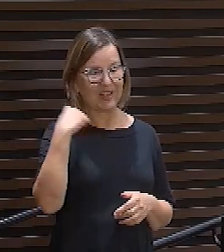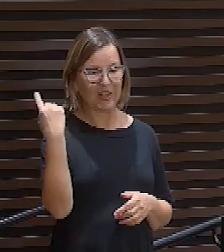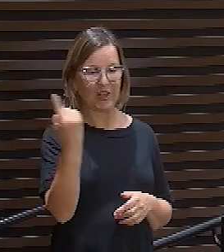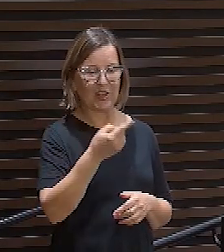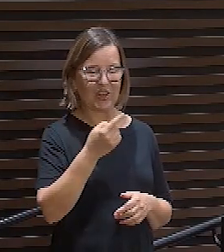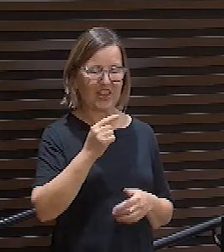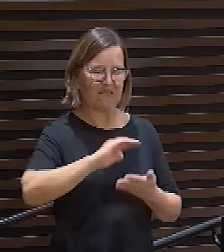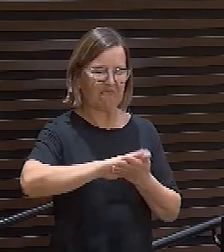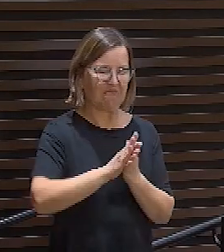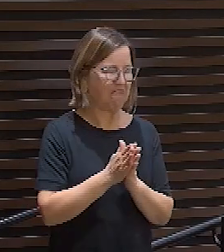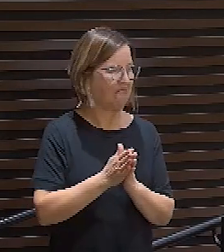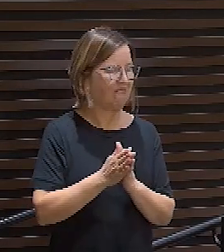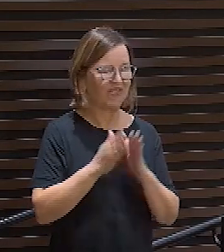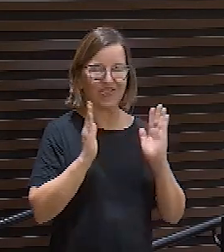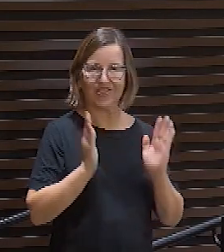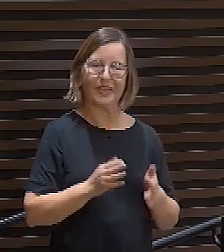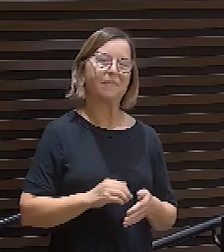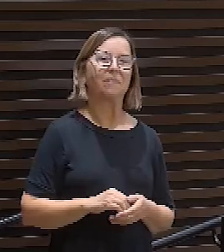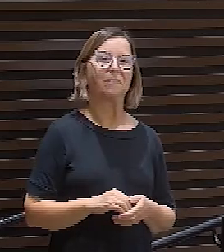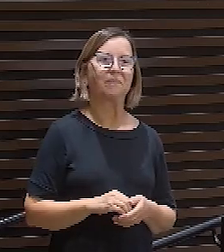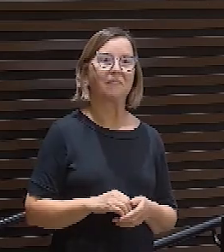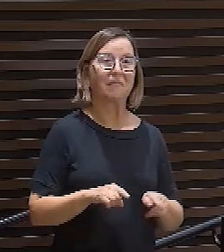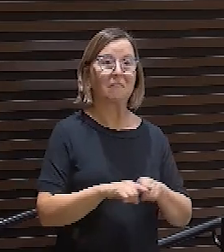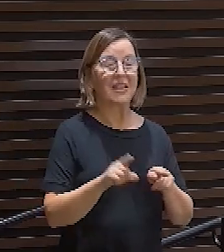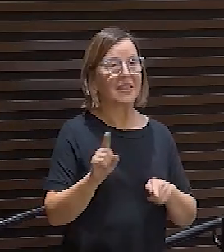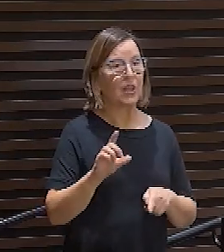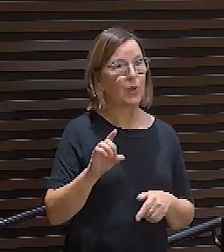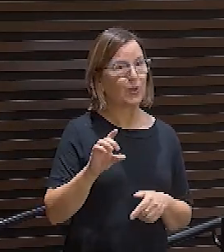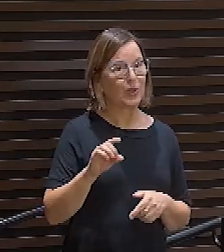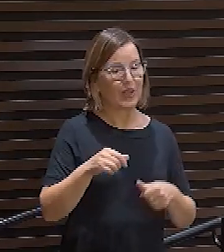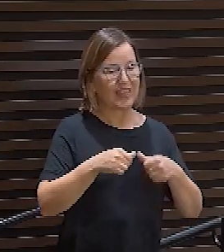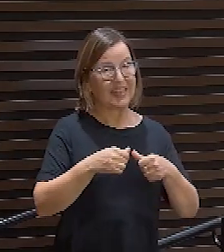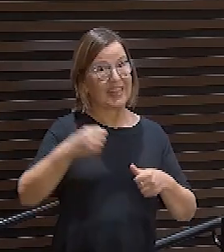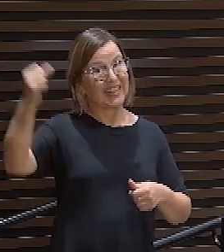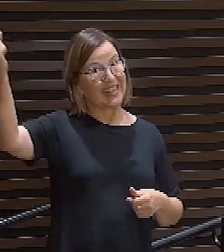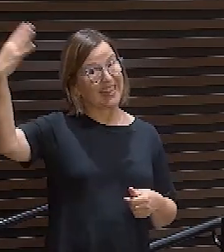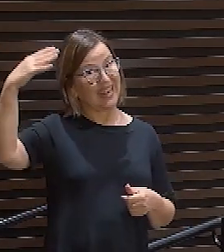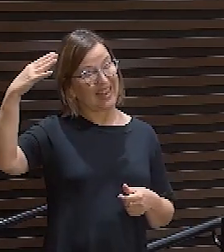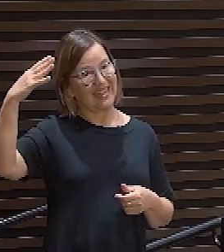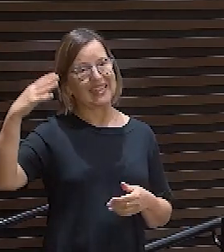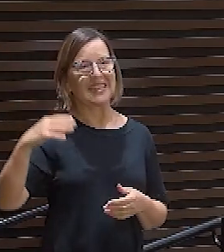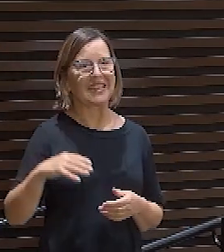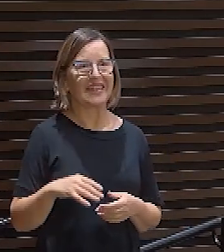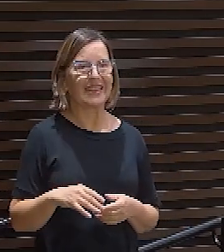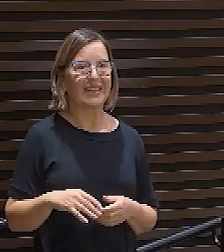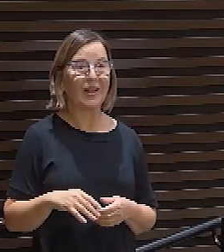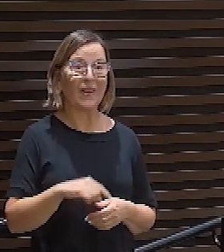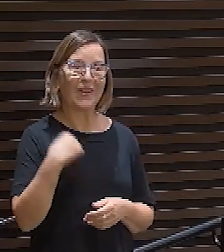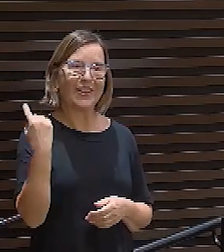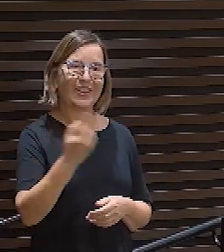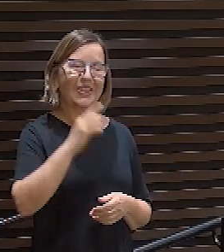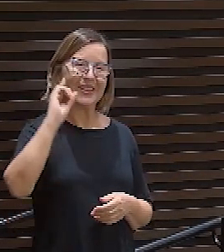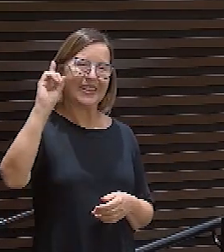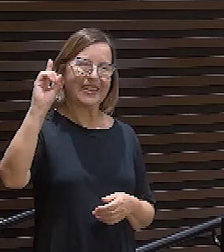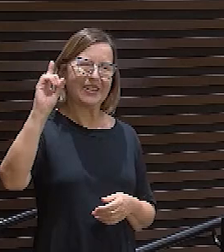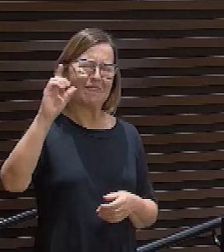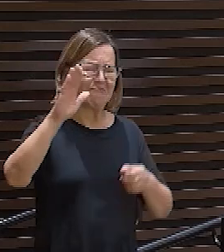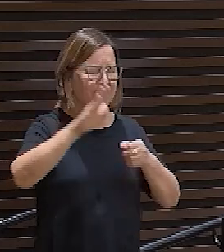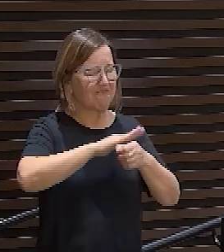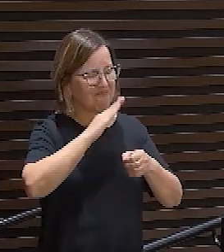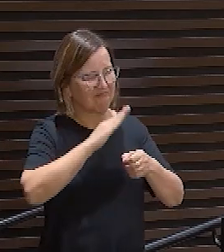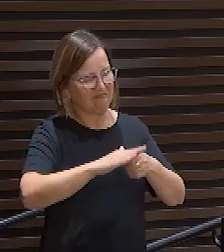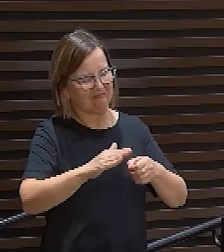Mas não é só essa graça comum. Não, nosso Deus, ele é um Deus abundante. Ele não tem